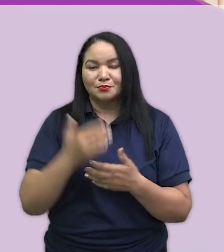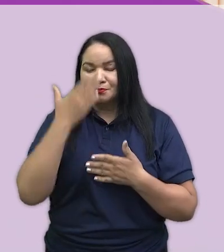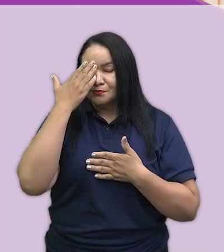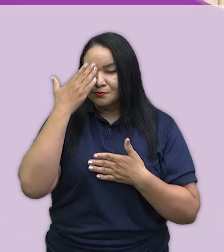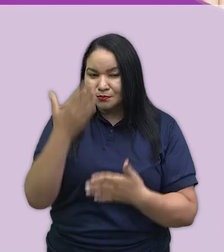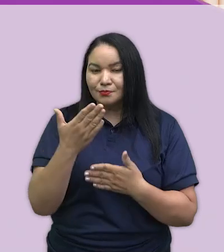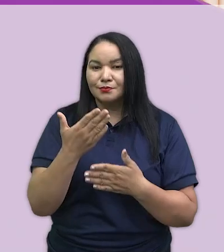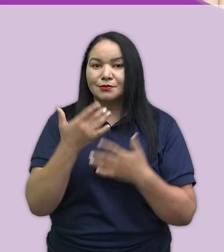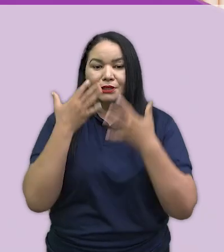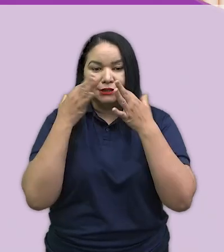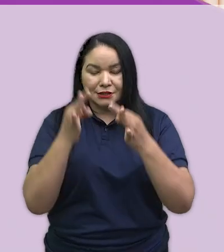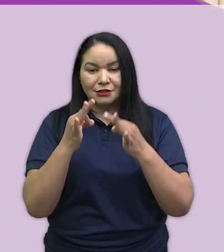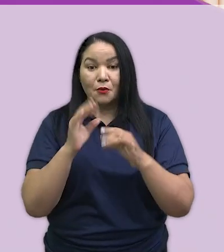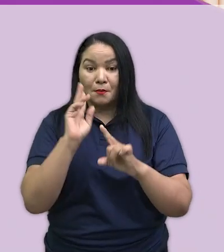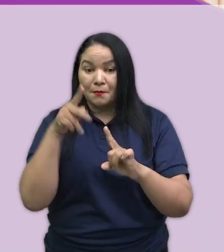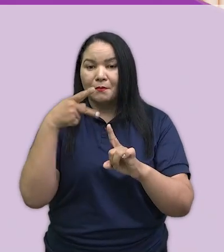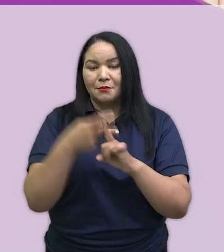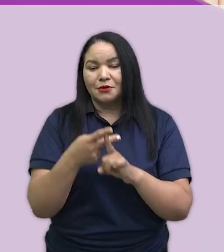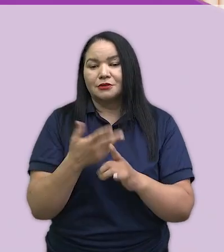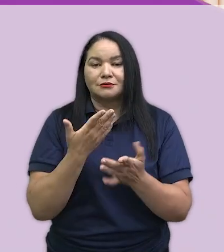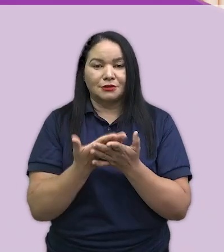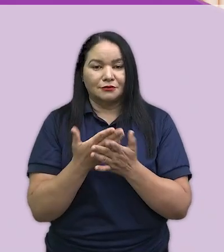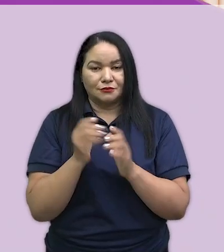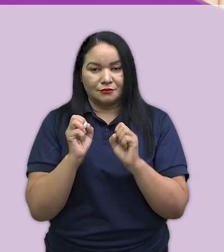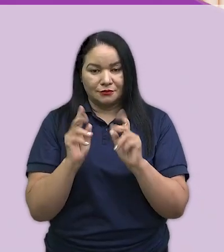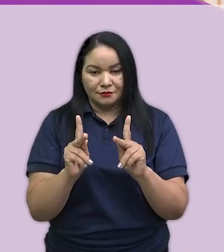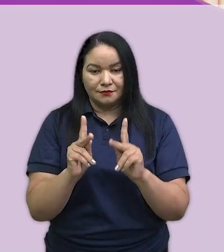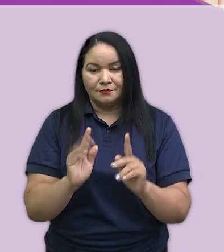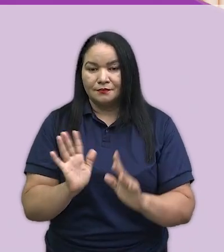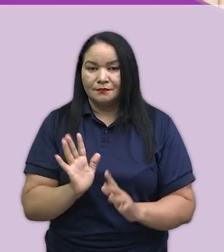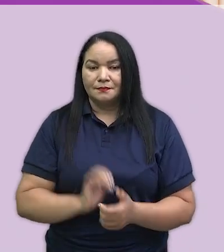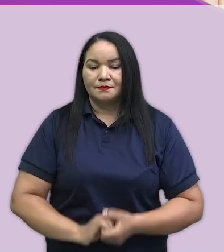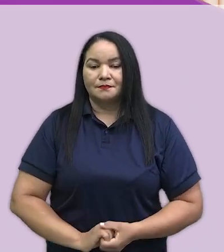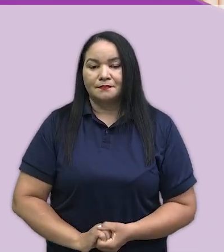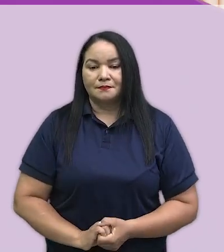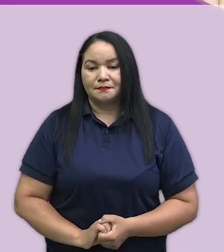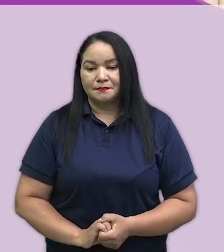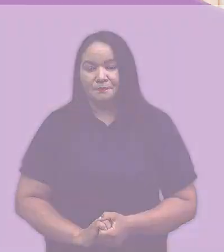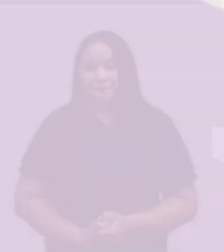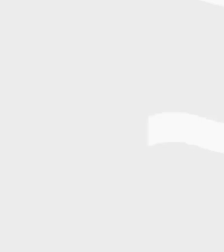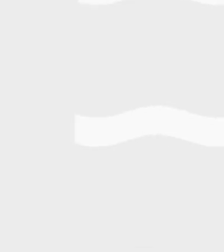Obrigado pela sua atenção e a gente se encontra numa próxima oportunidade. Até mais.